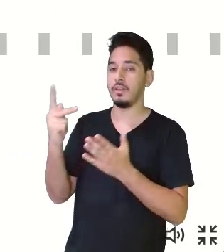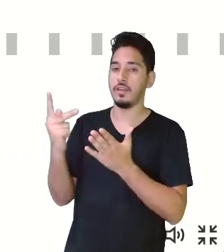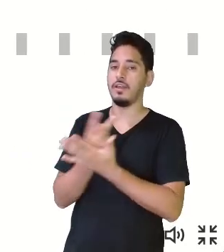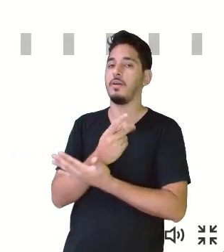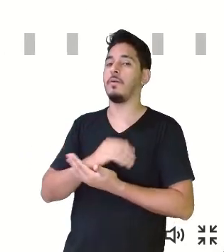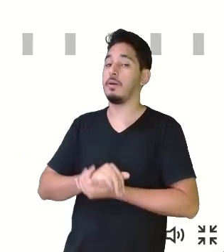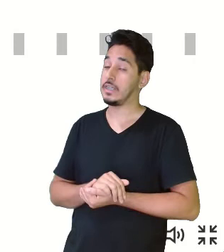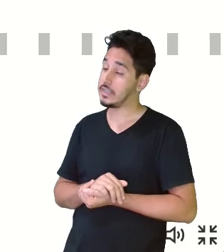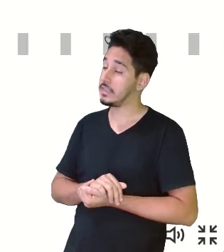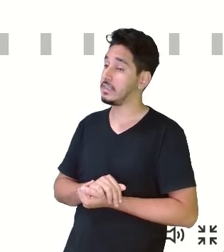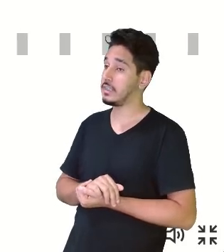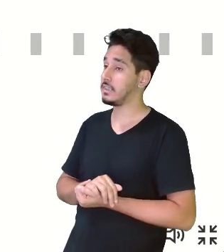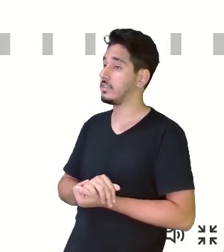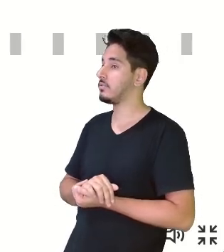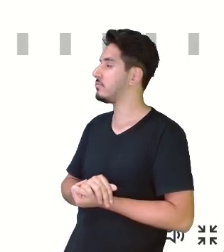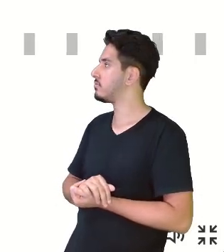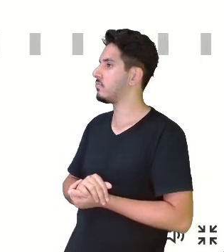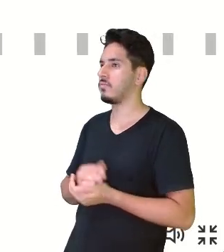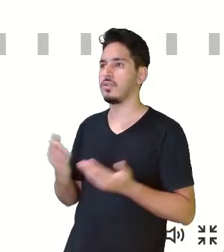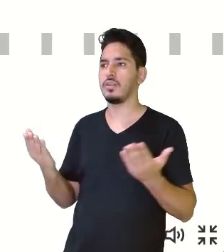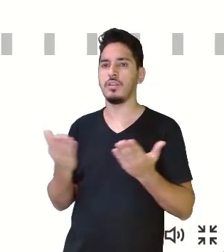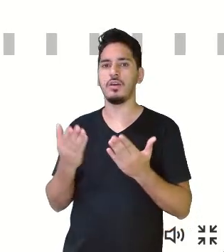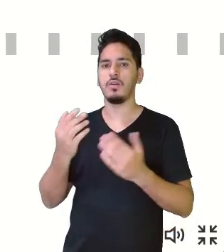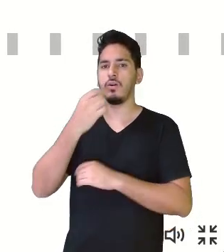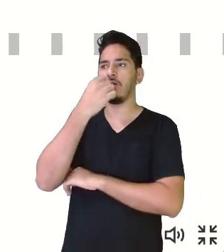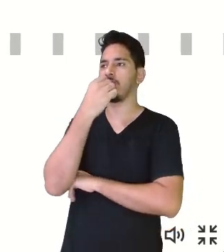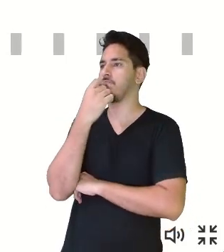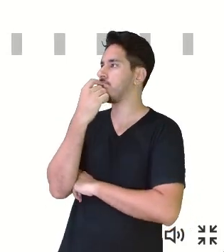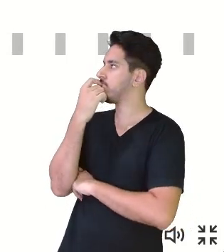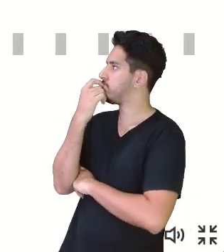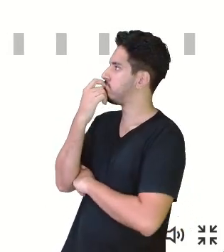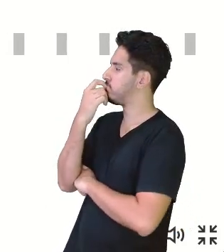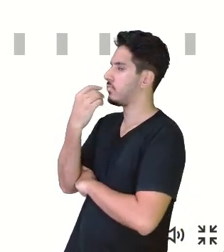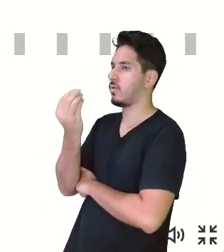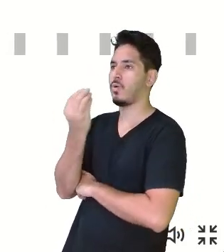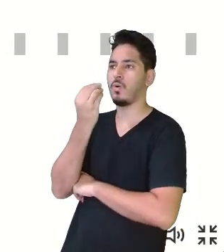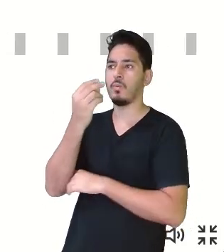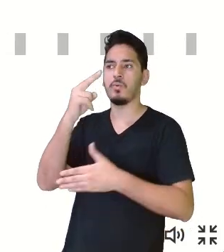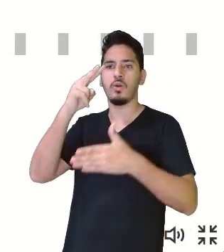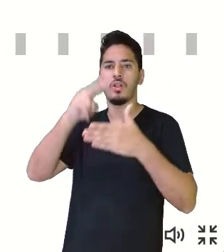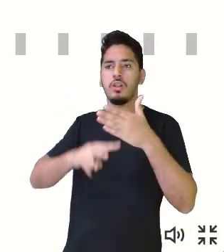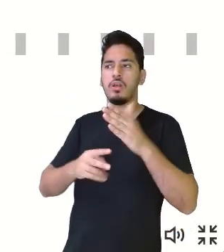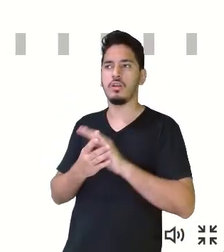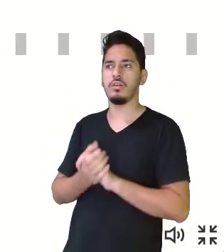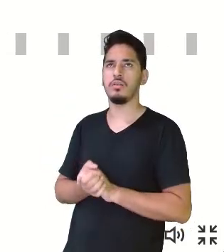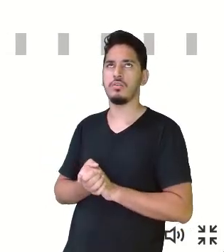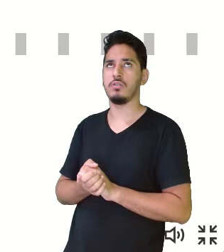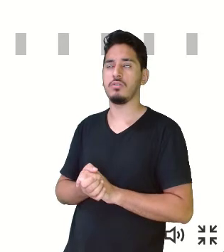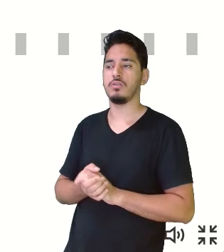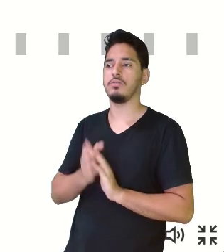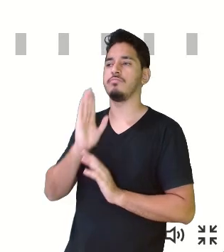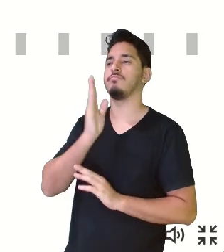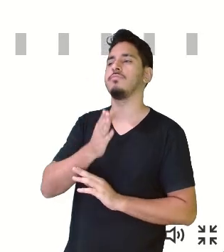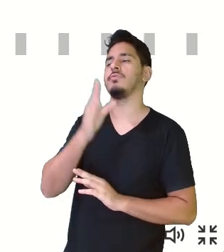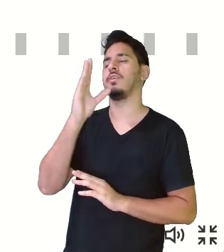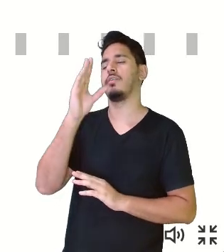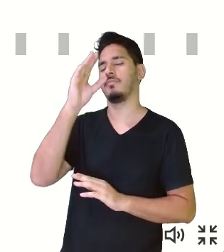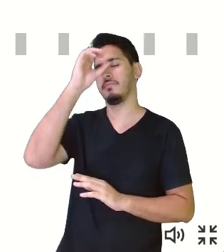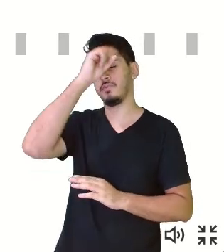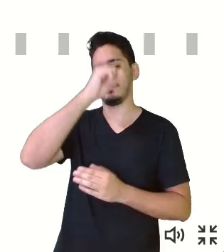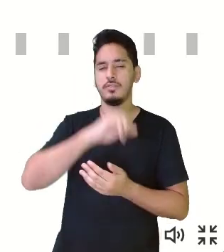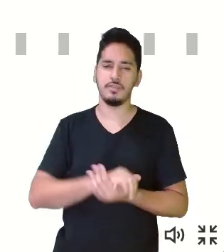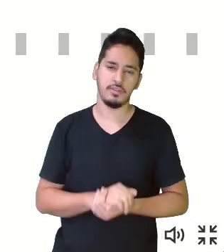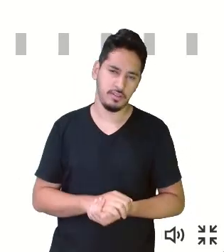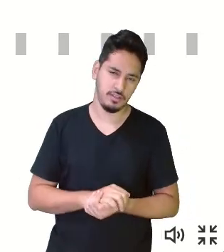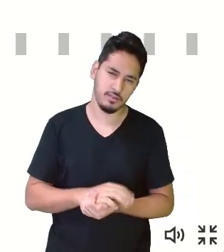hein? E agora, como é que eu leio esta fração? A gente já aprendeu, né, quinto